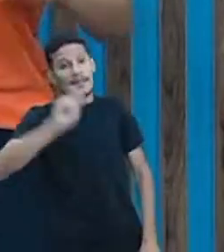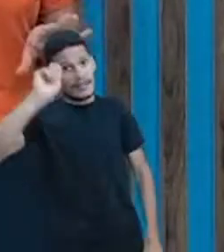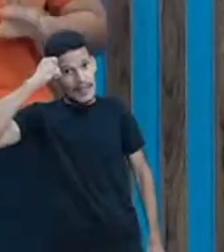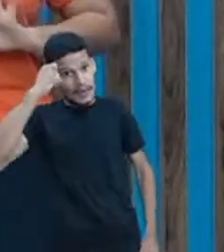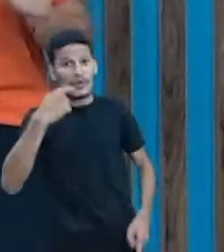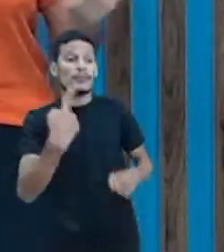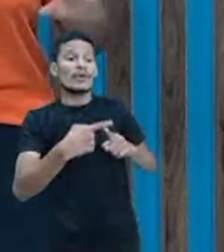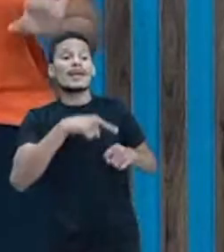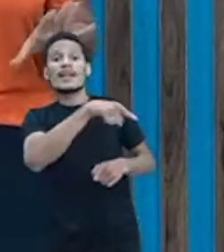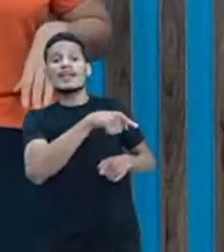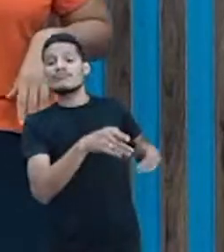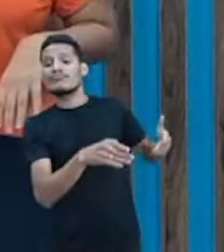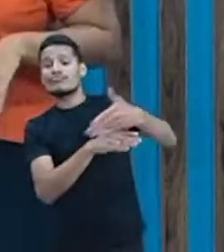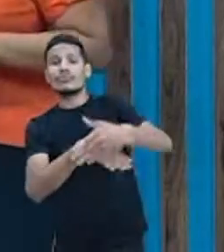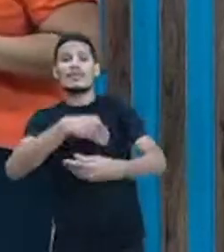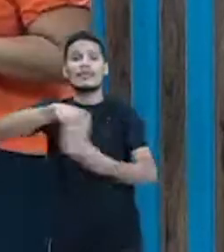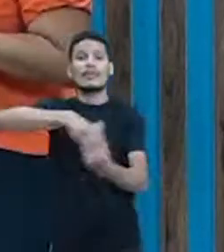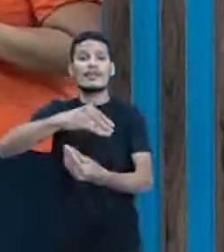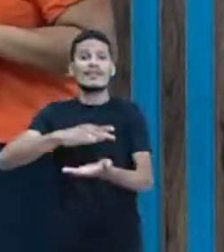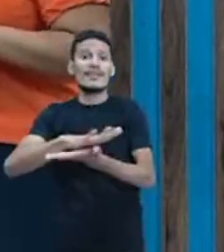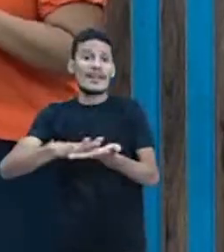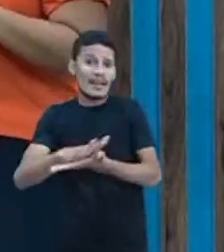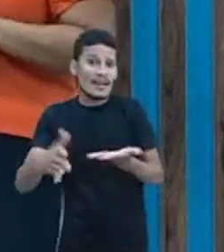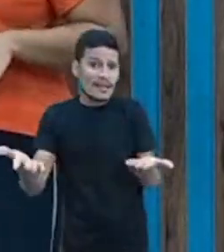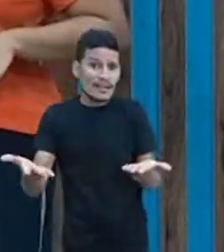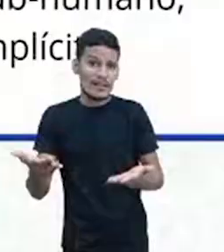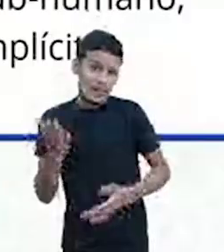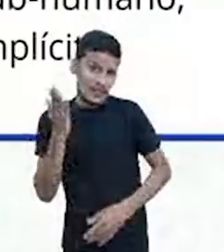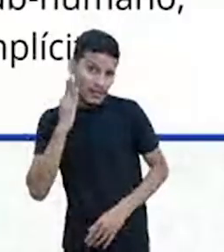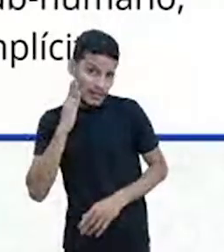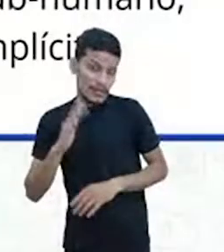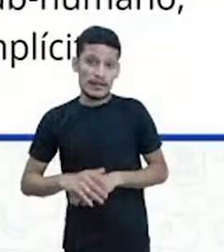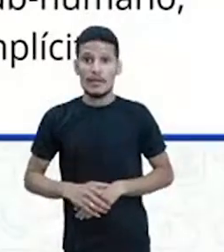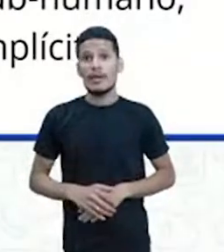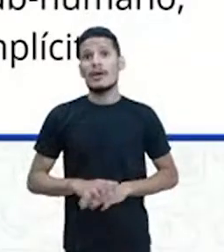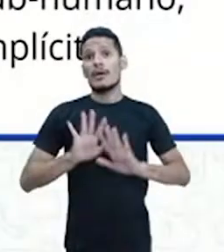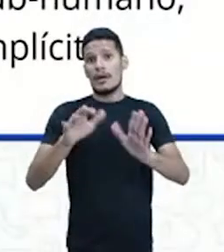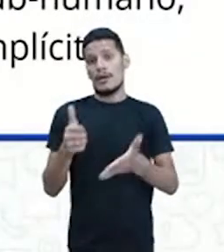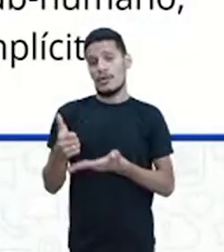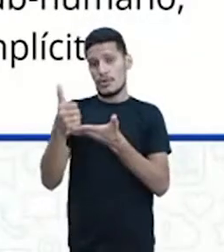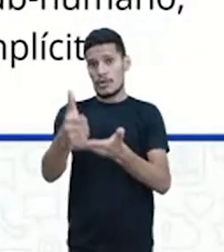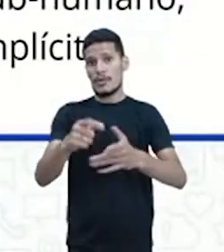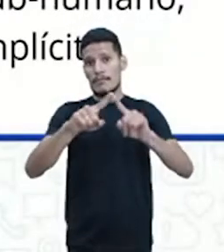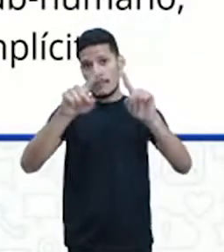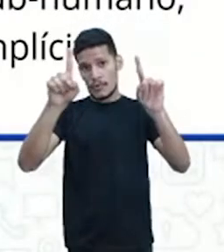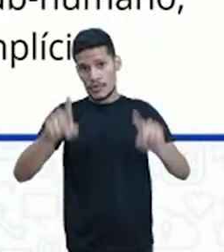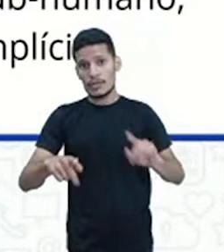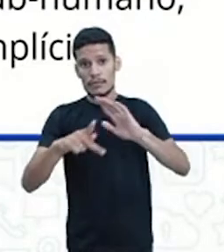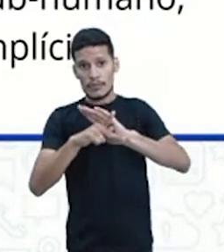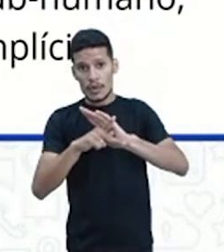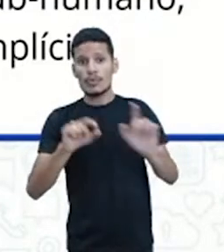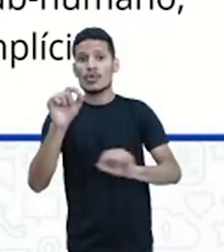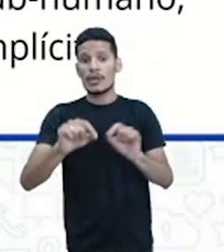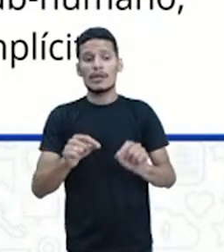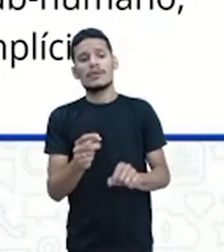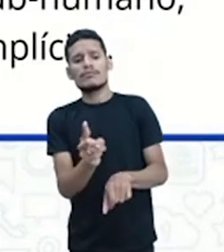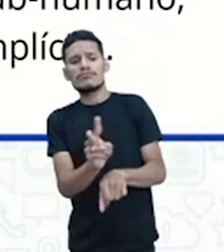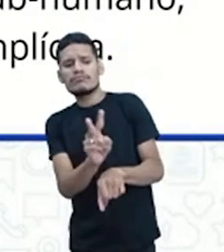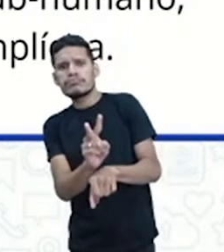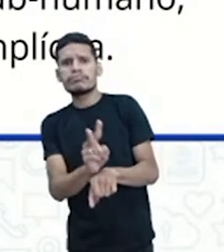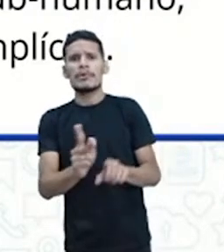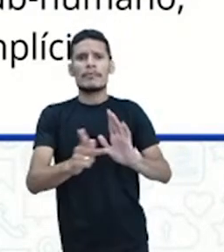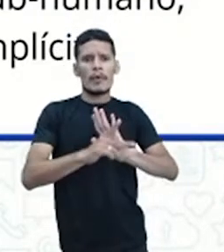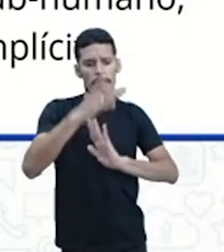senhores de escravo. A gente poderia pensar assim. Com a ajuda de um projeto de manutenção das pessoas negras nesse lugar de quê?